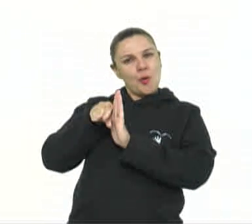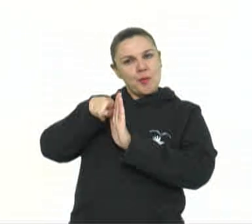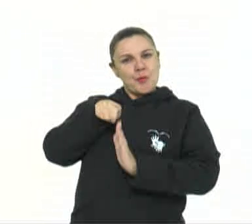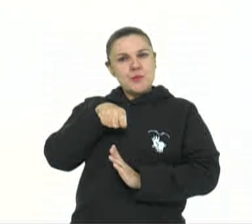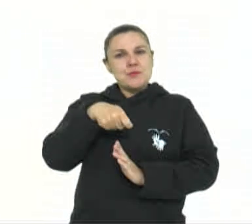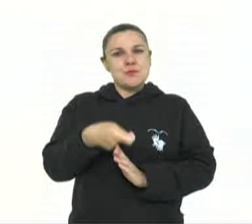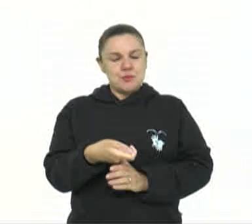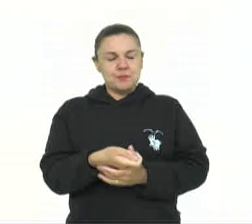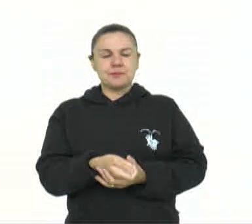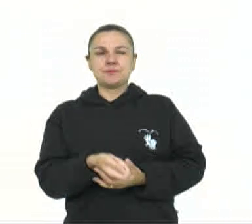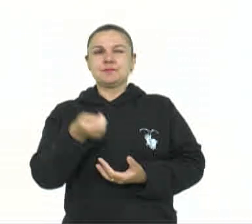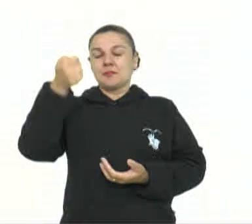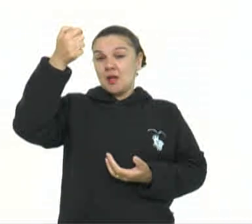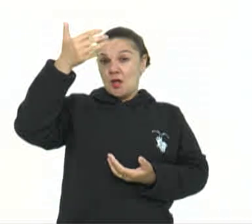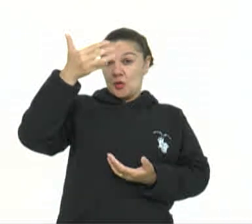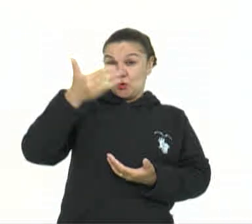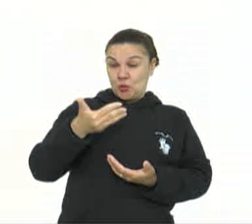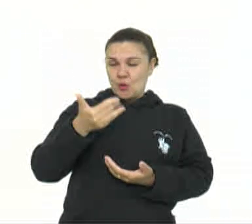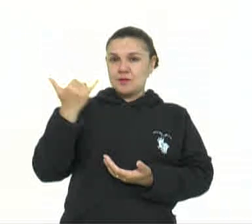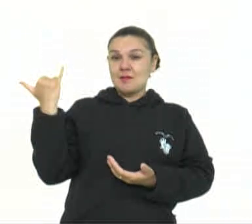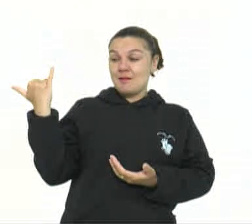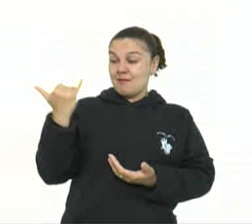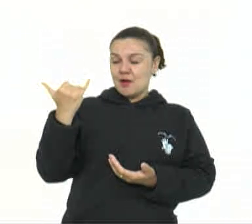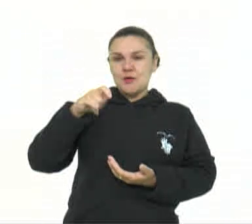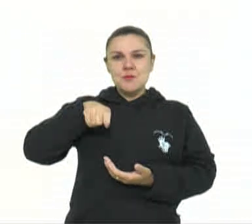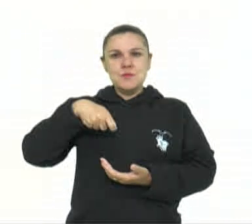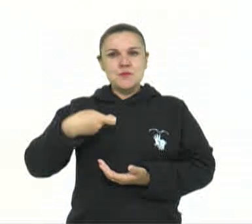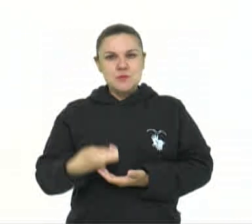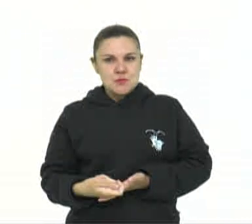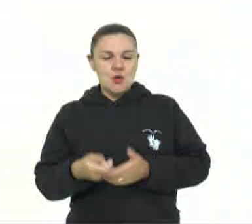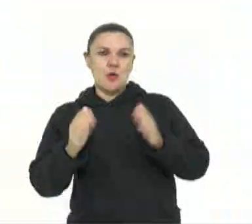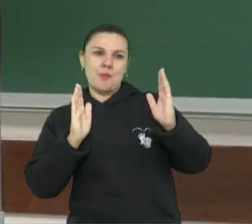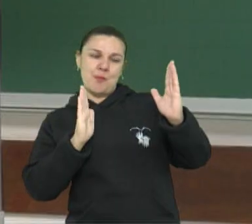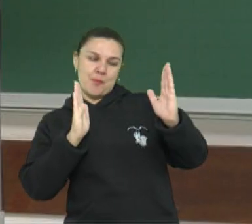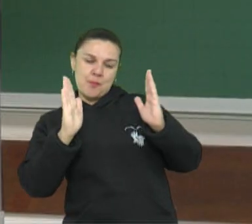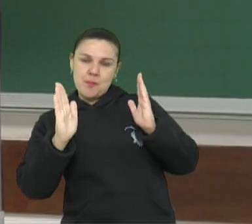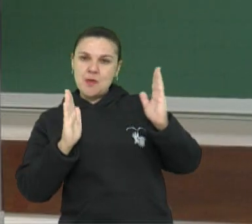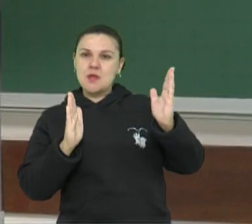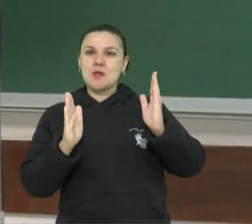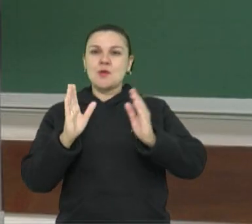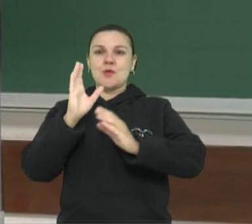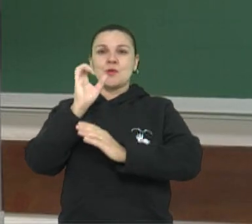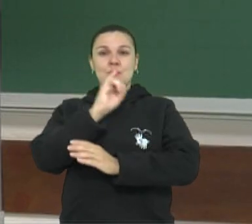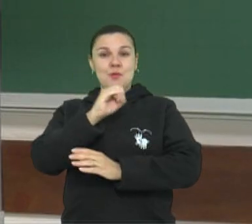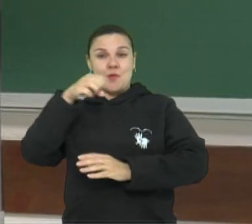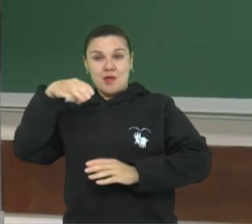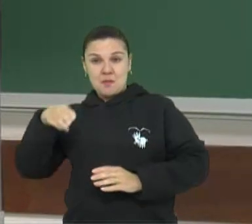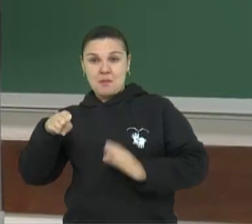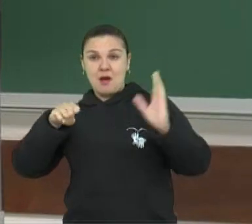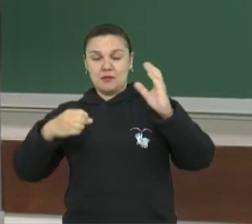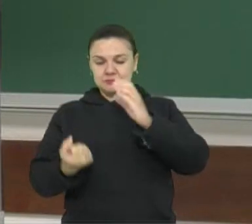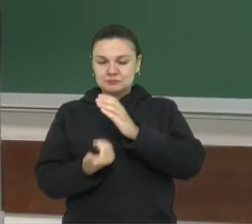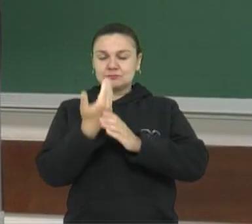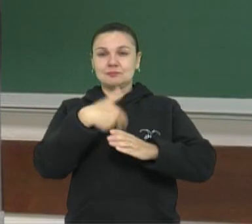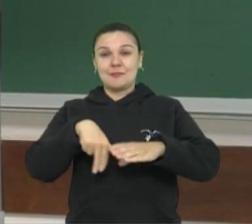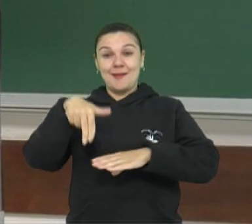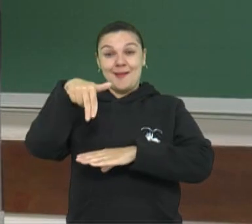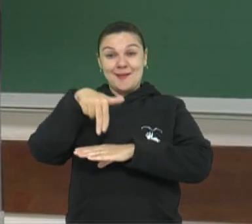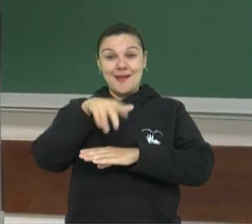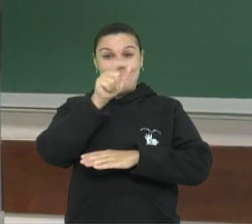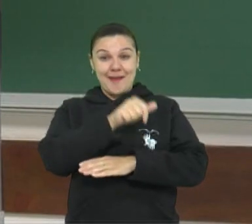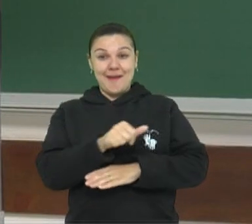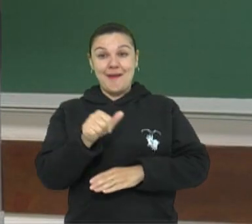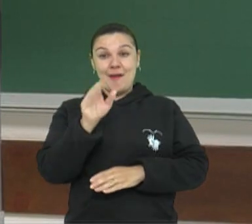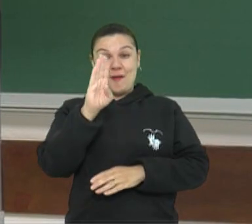ou seja, aqui tem todas as informações que veio do período medieval até a Renascença, ao Barroco, ou